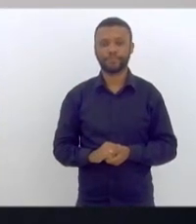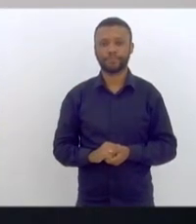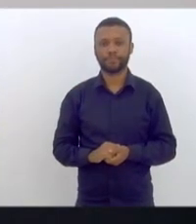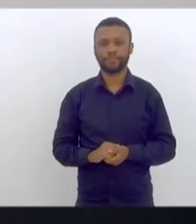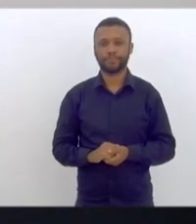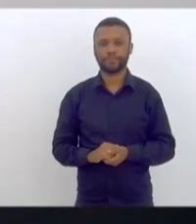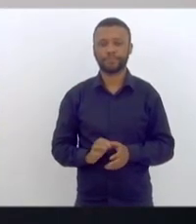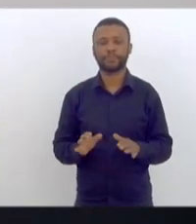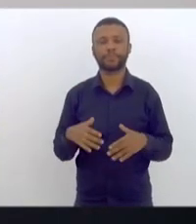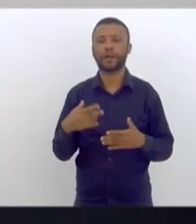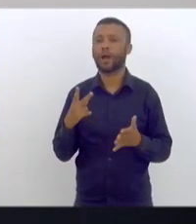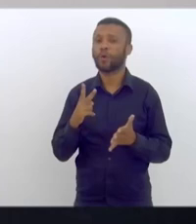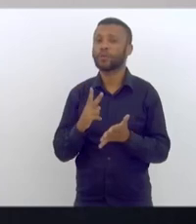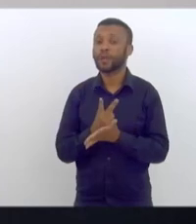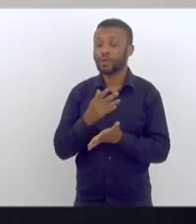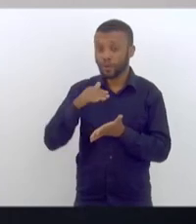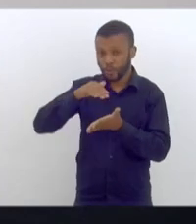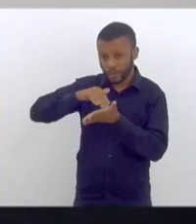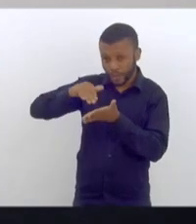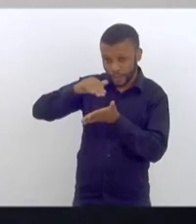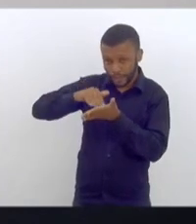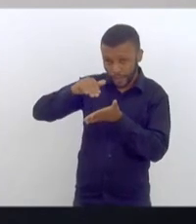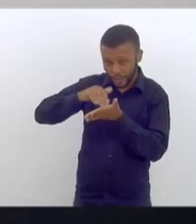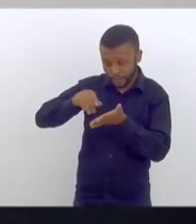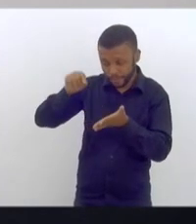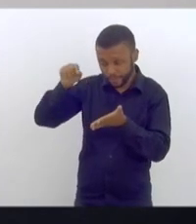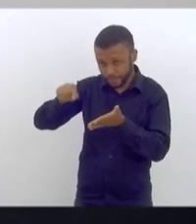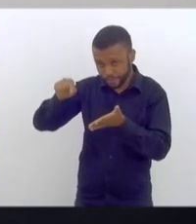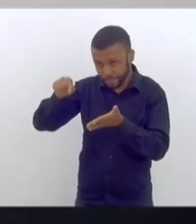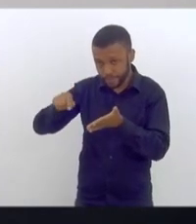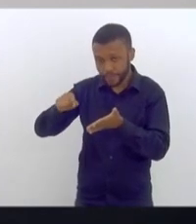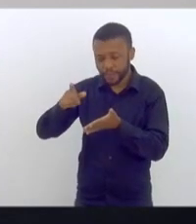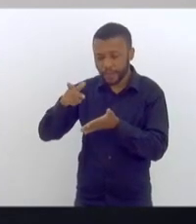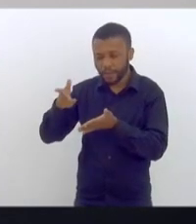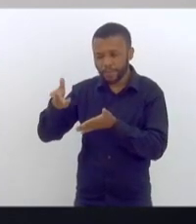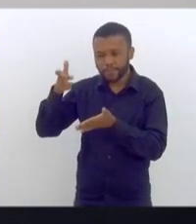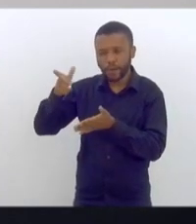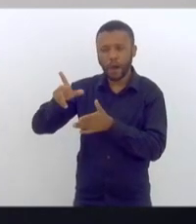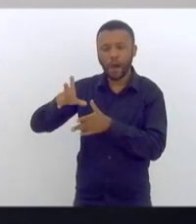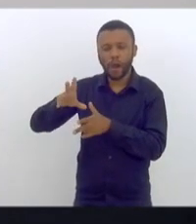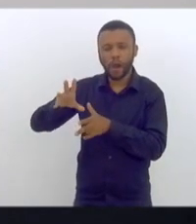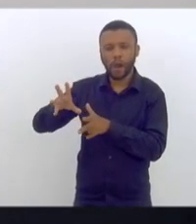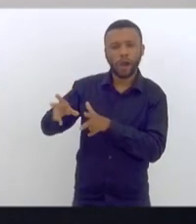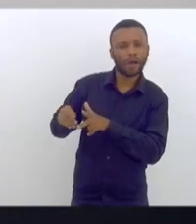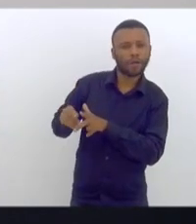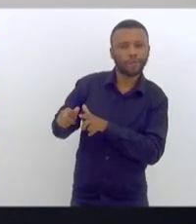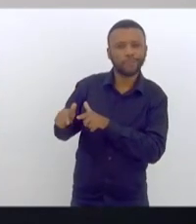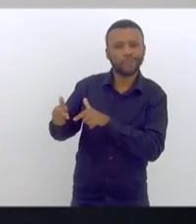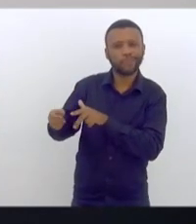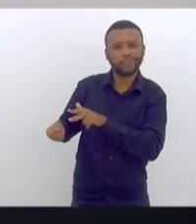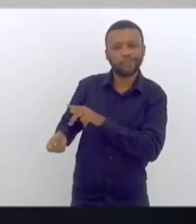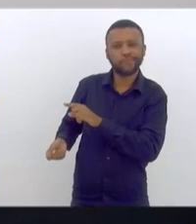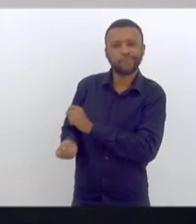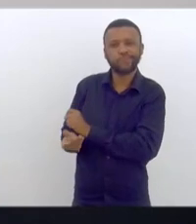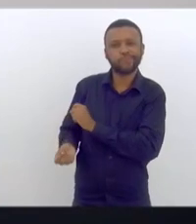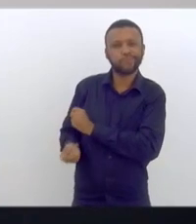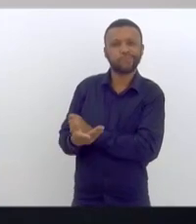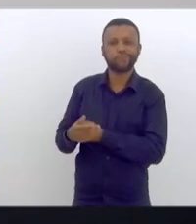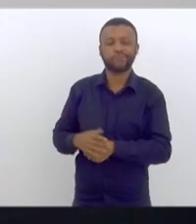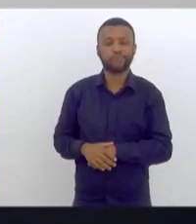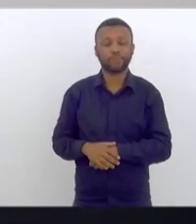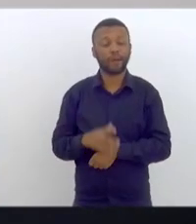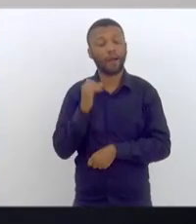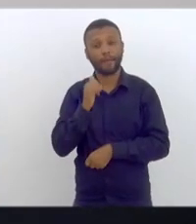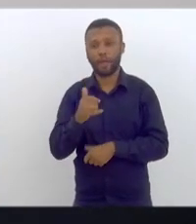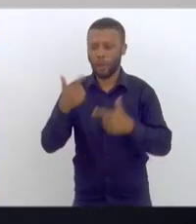aí o secretário x se deu um Desvio de Conduta vai dizer assim eu não tenho nada a ver